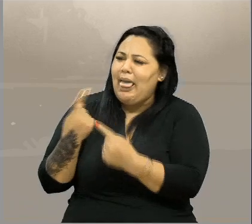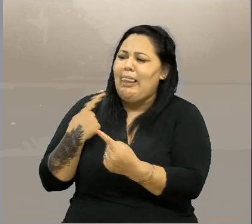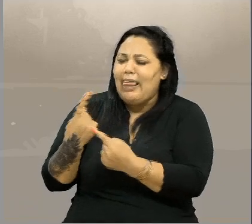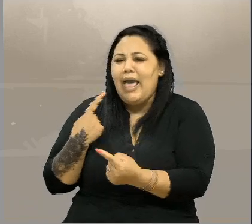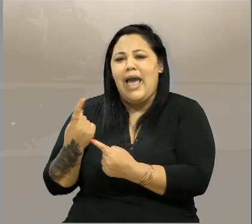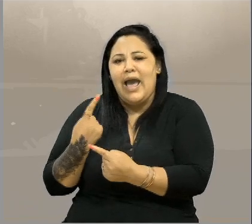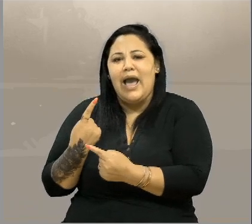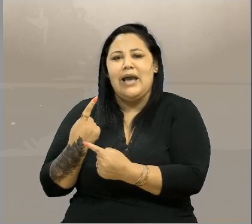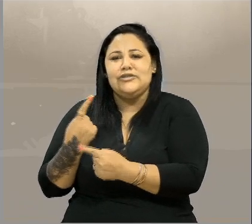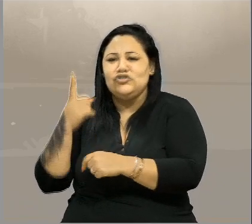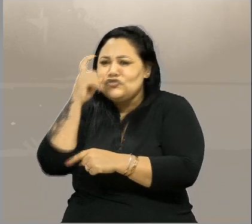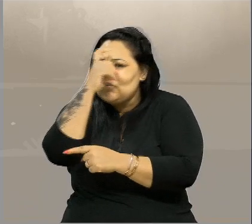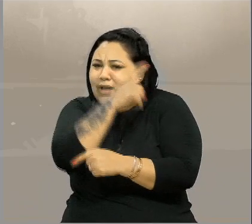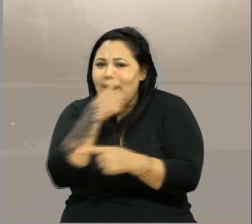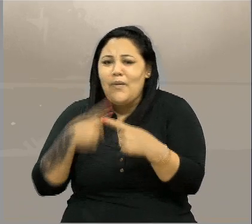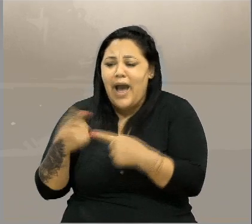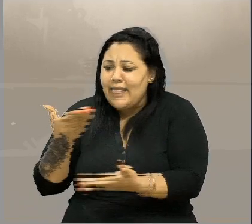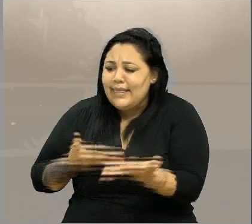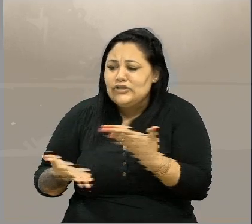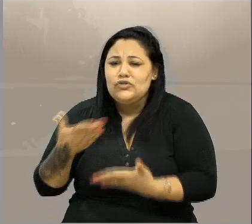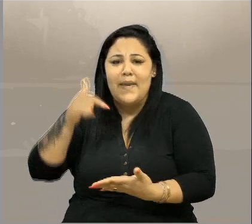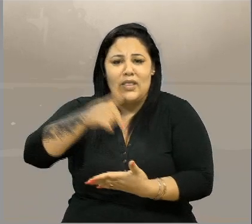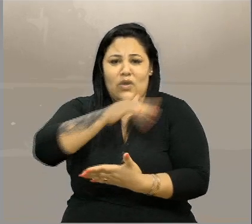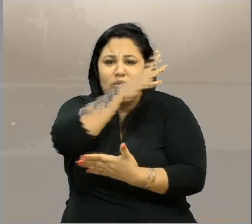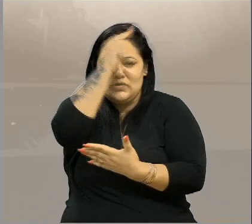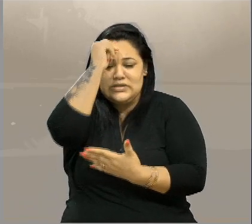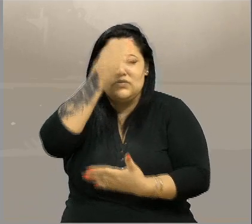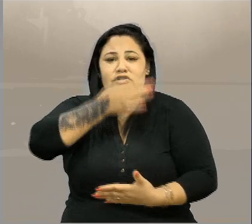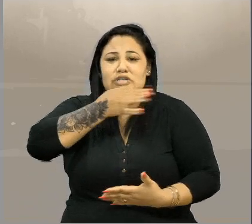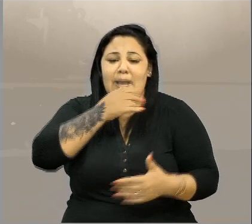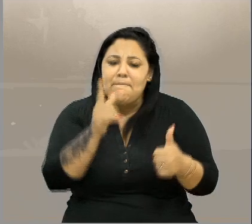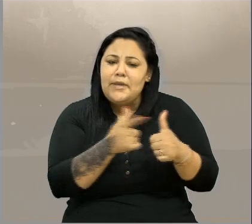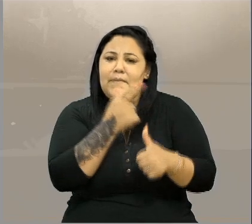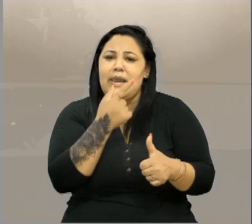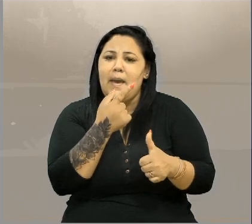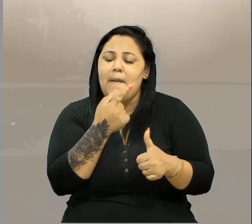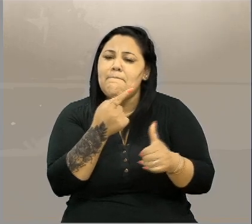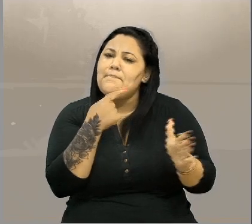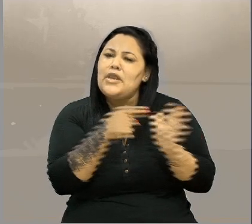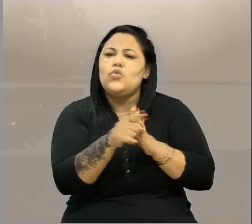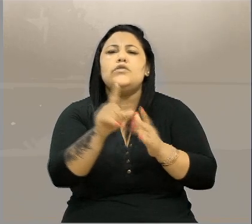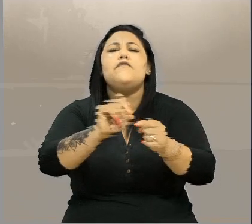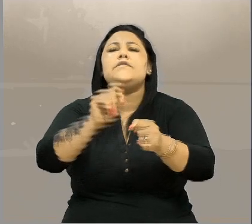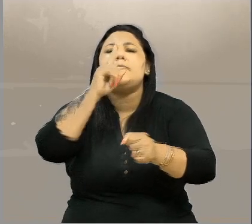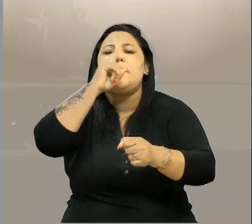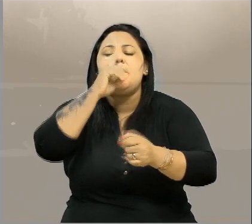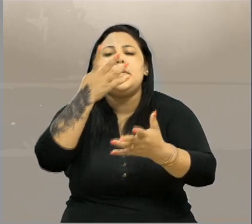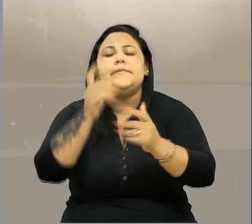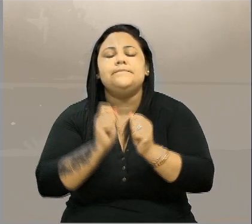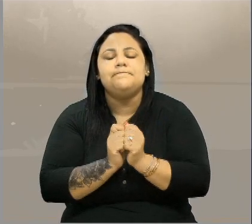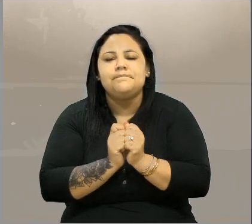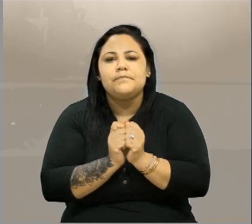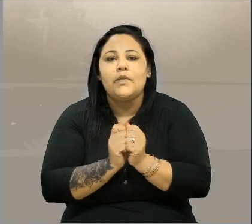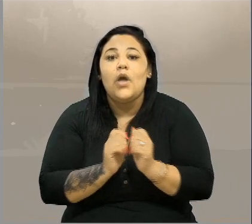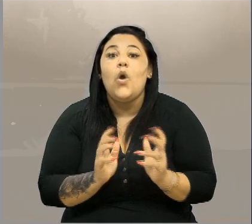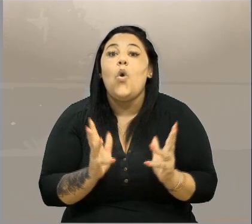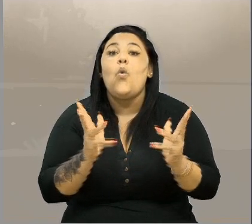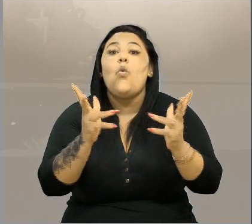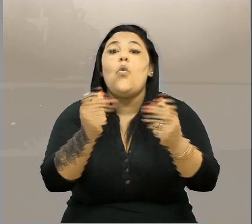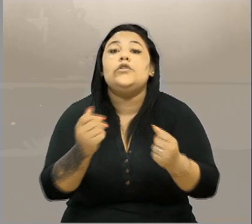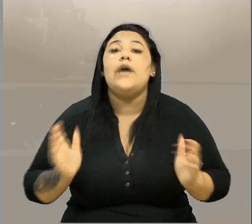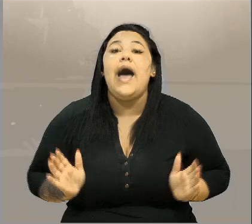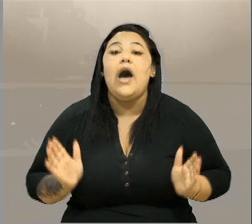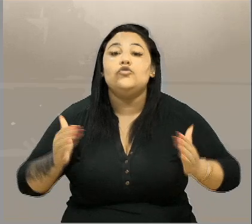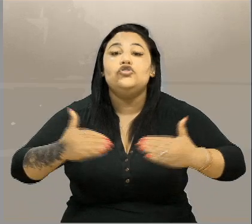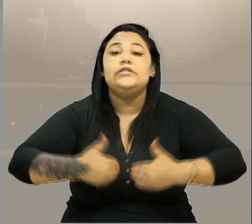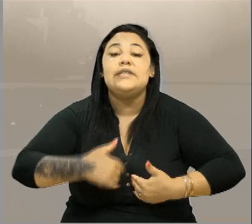aos atendimentos no município de Caxias do Sul, a primeira pergunta que eu fiz para elas foi: quantos